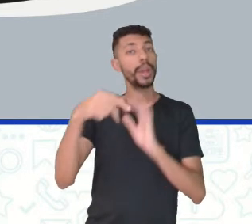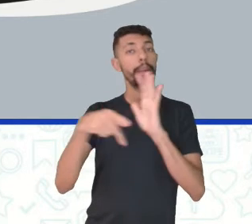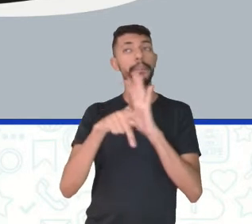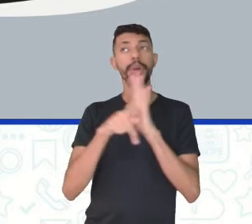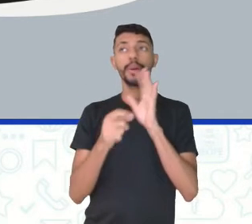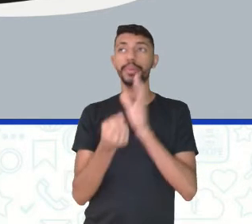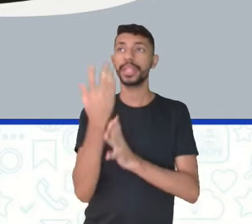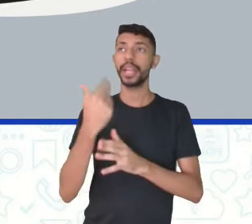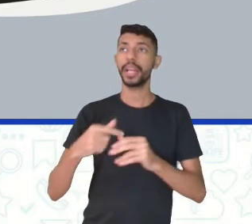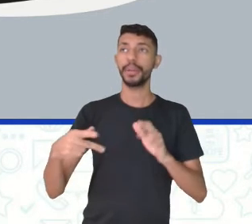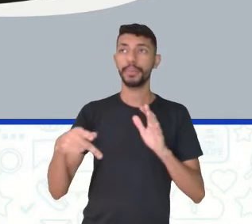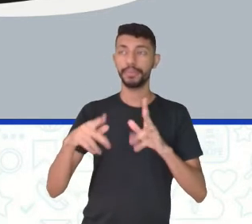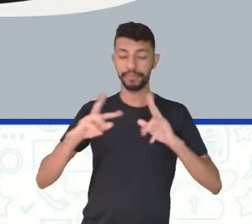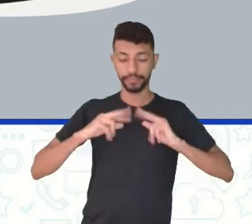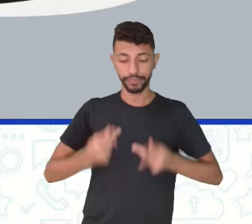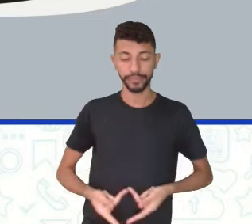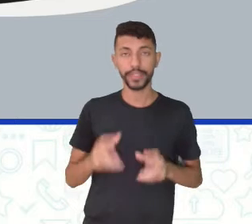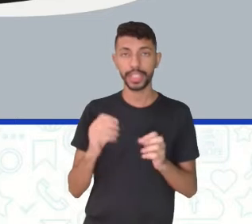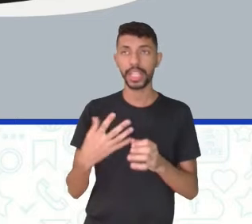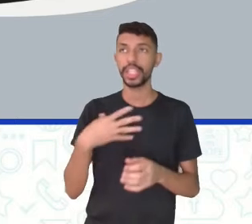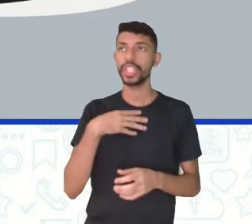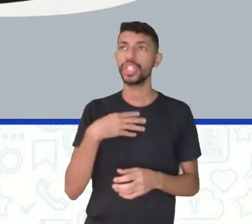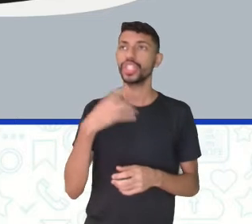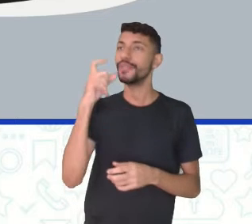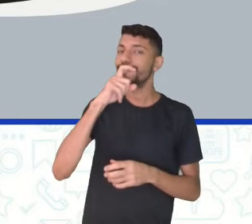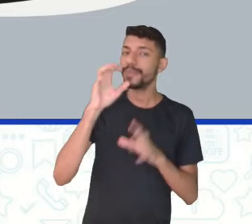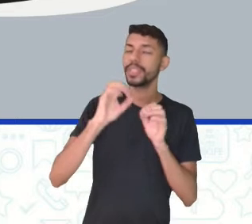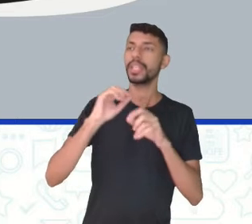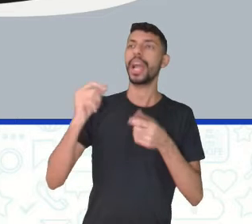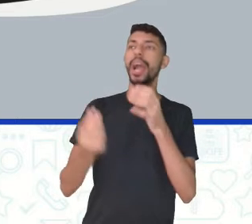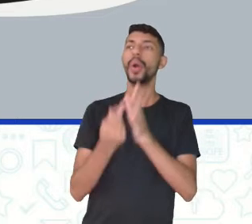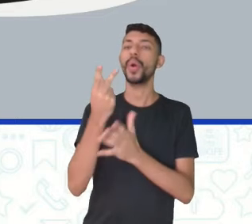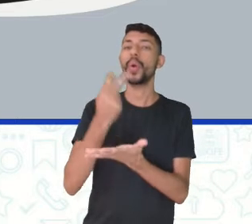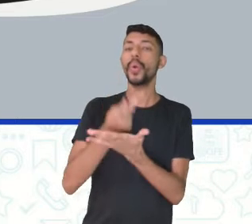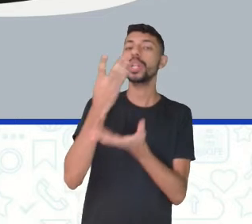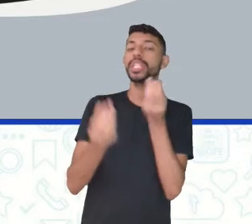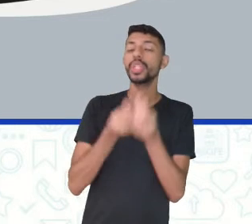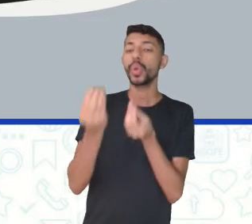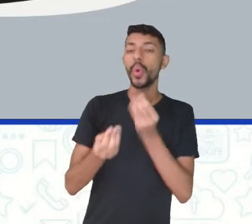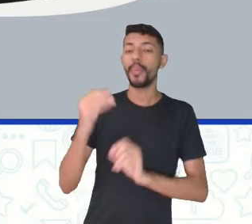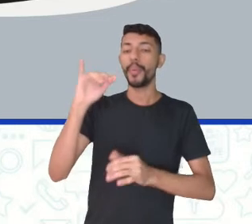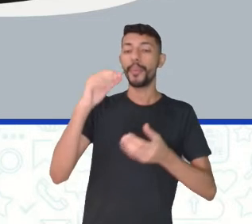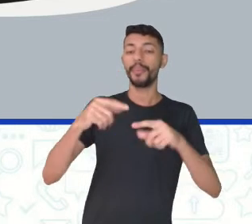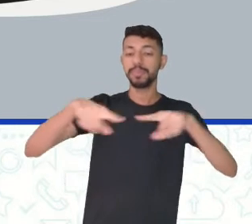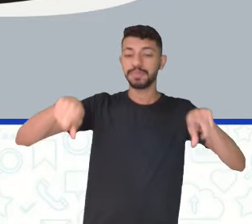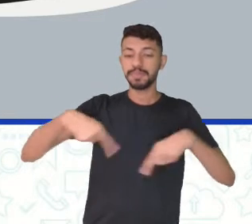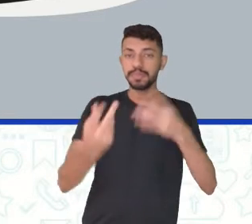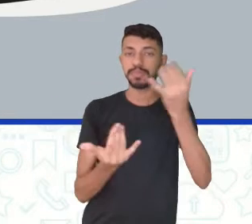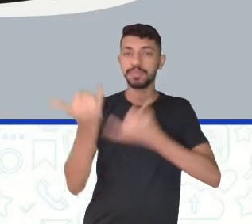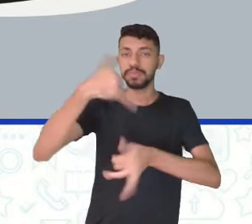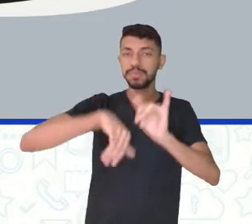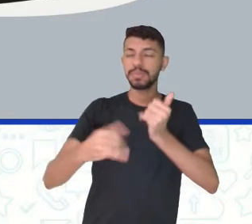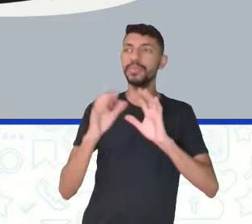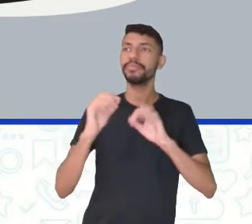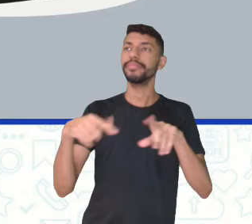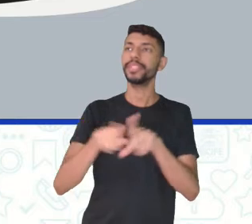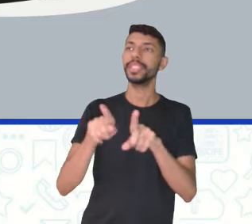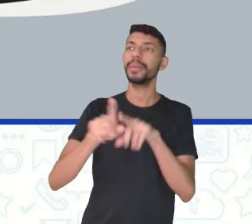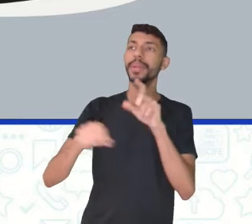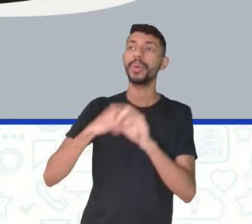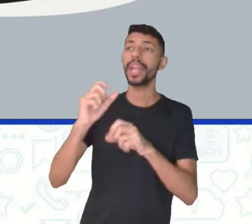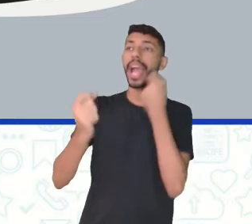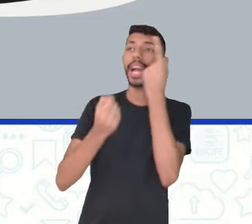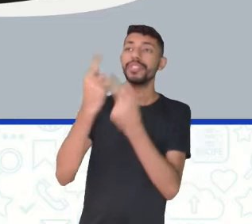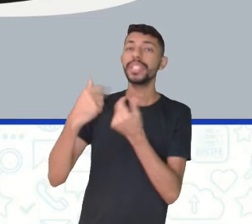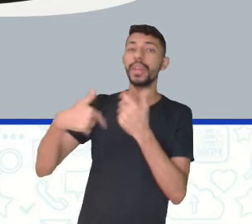forma artificial. Isso acontece em laboratório e muitas vezes, né, eles são extraídos diretamente da natureza. A gente sabe